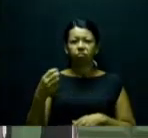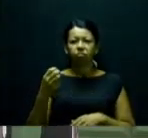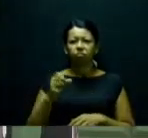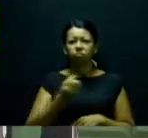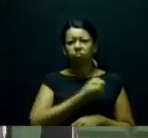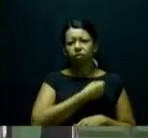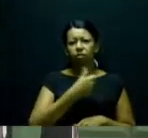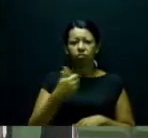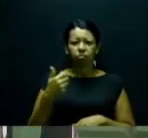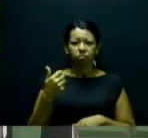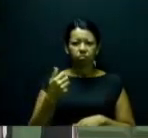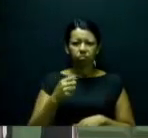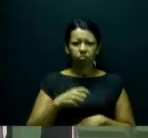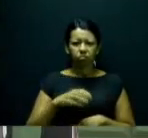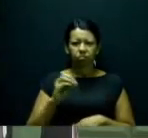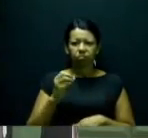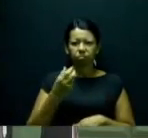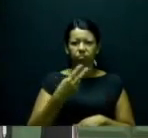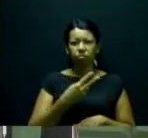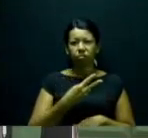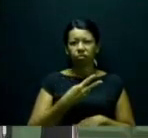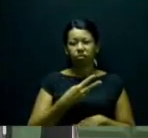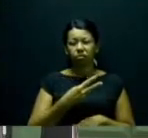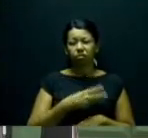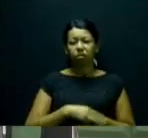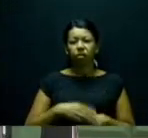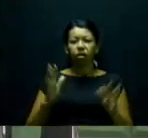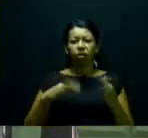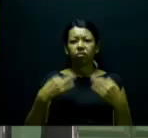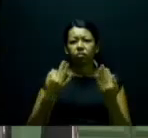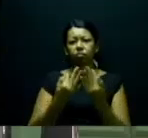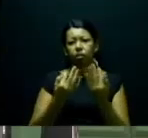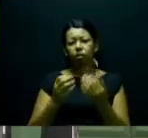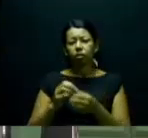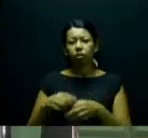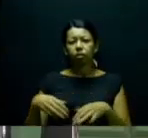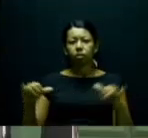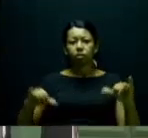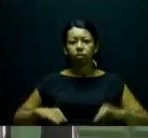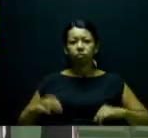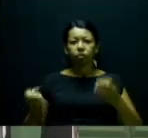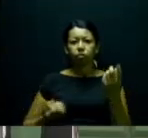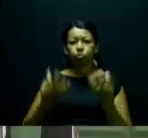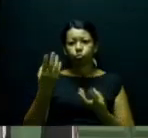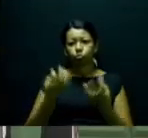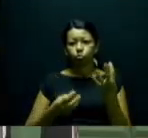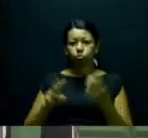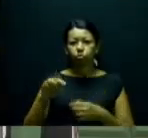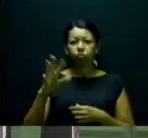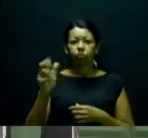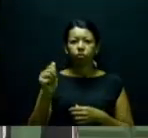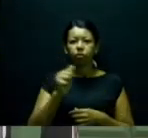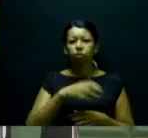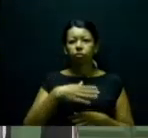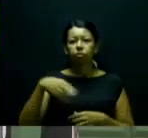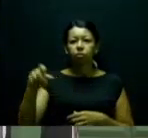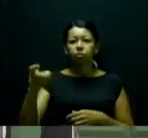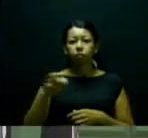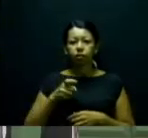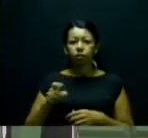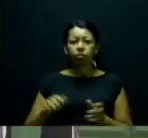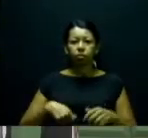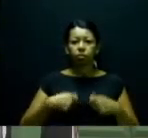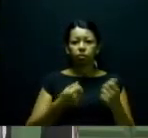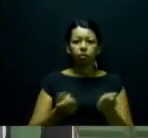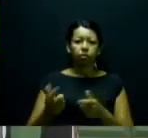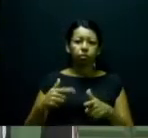13 de fevereiro de 2009, às famílias atingidas pelo incêndio ocorrido na área denominada Vila dos Pescadores e da outras providências.